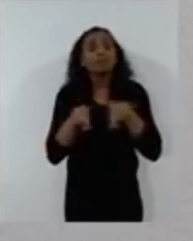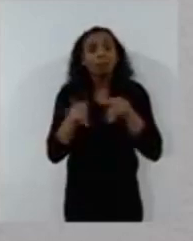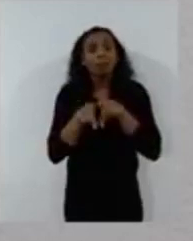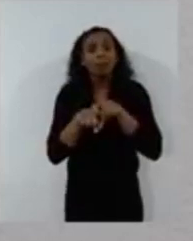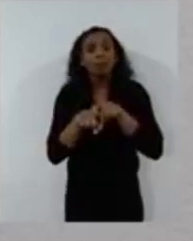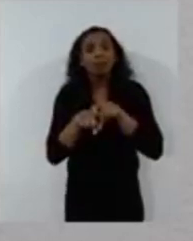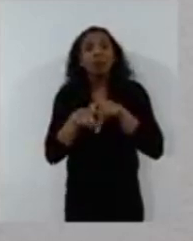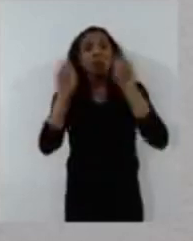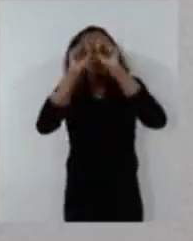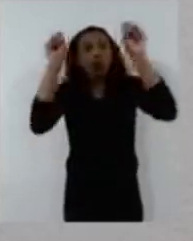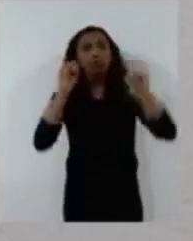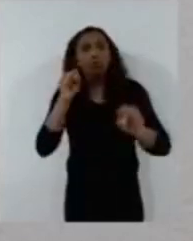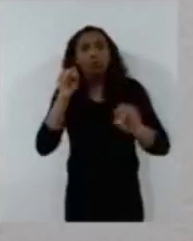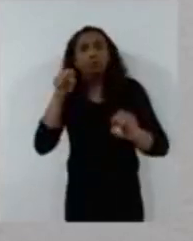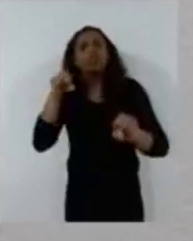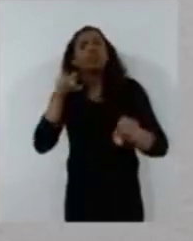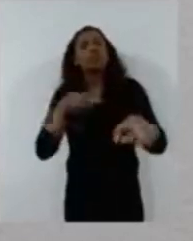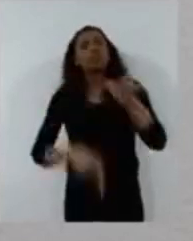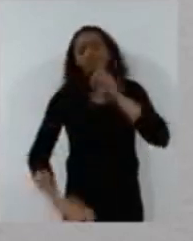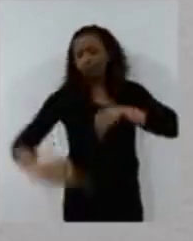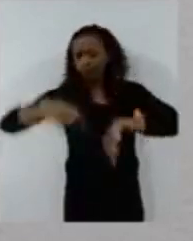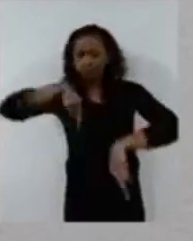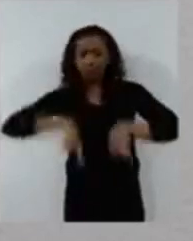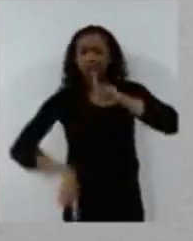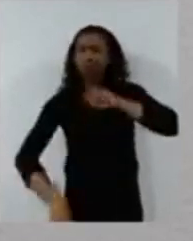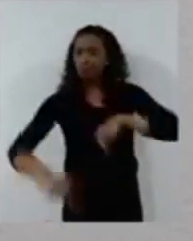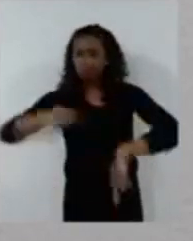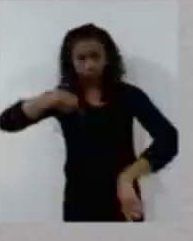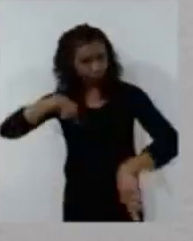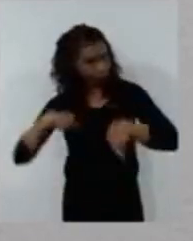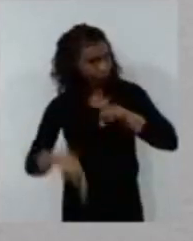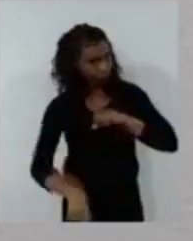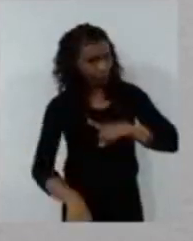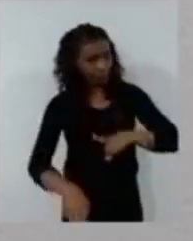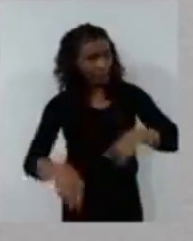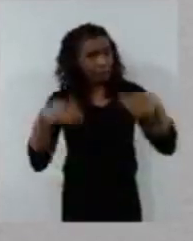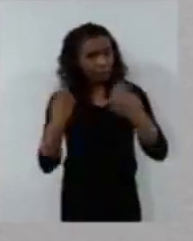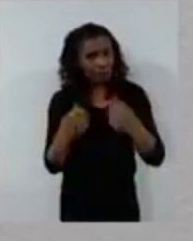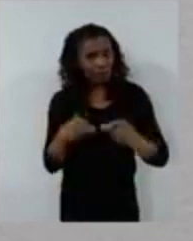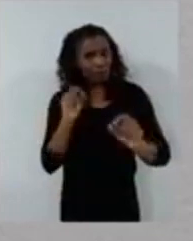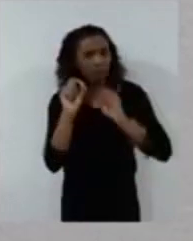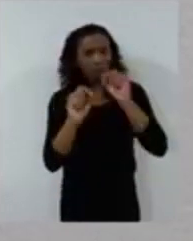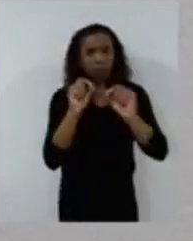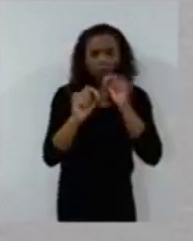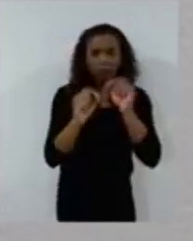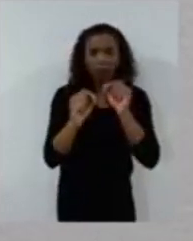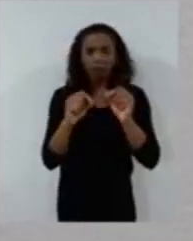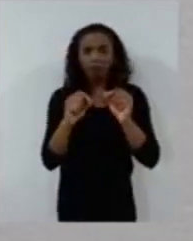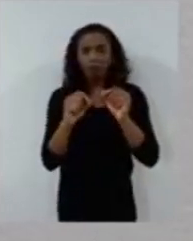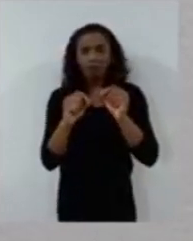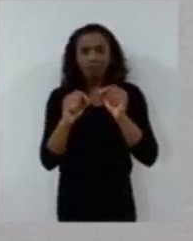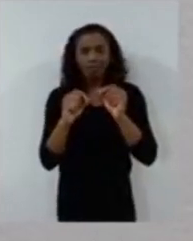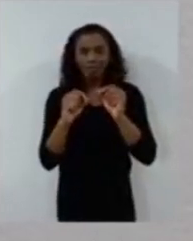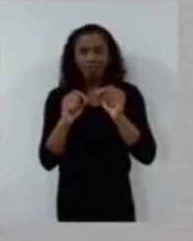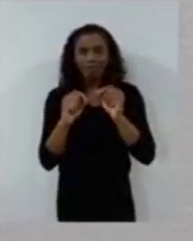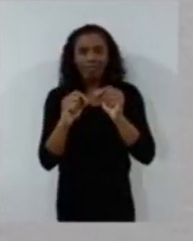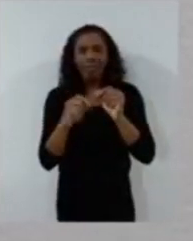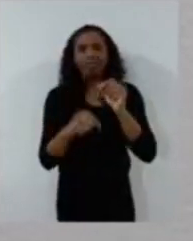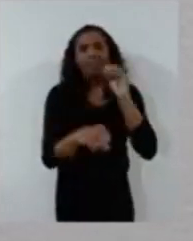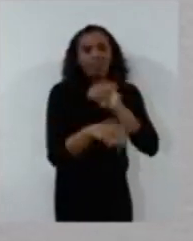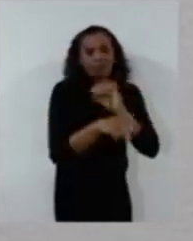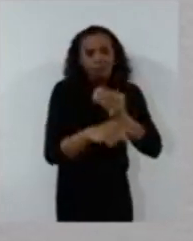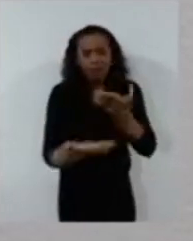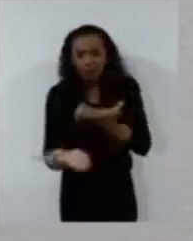consiga tratar de forma ética e de forma digna a população de Muriaé e